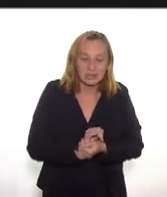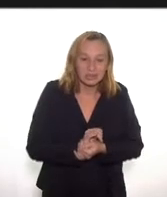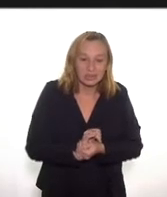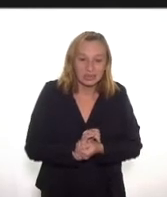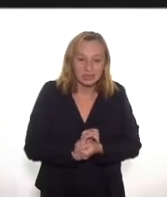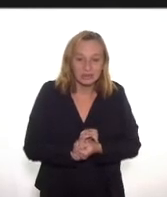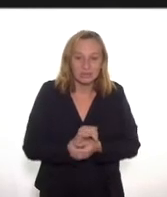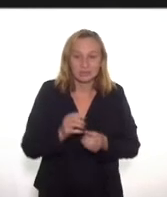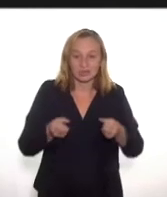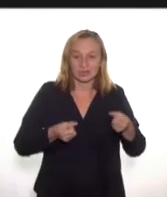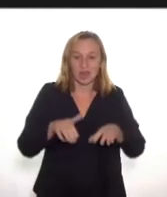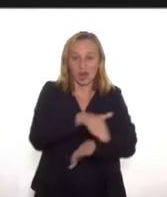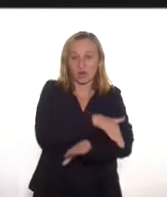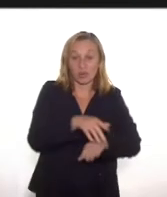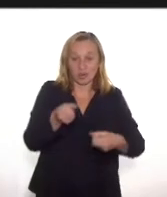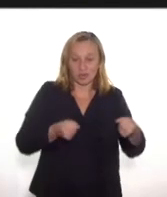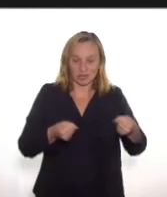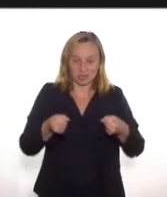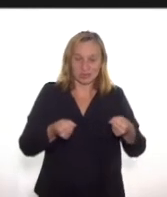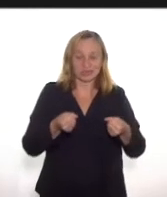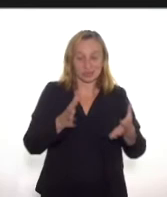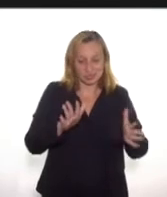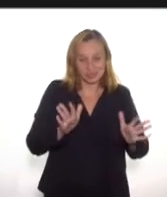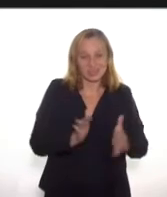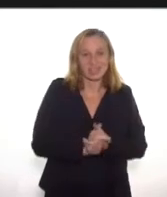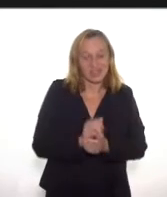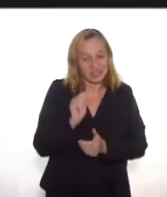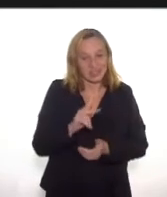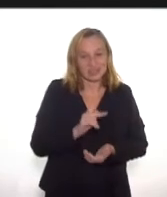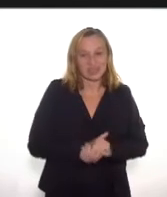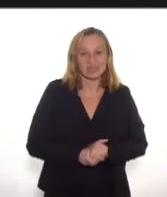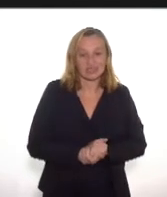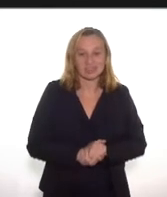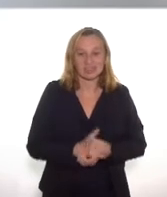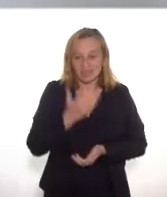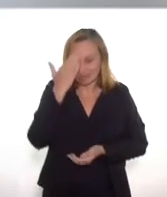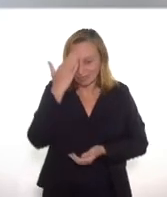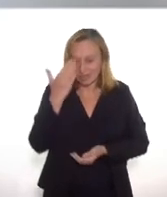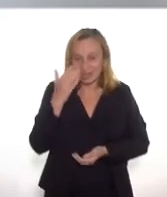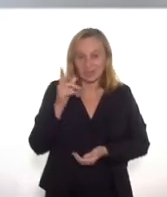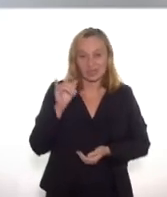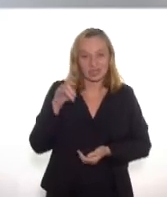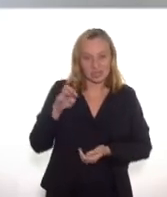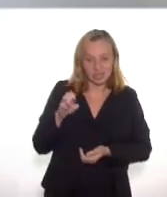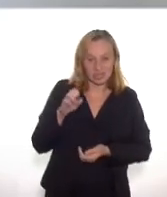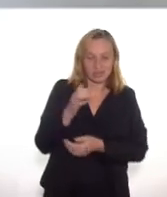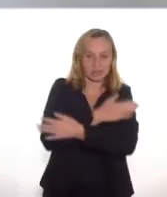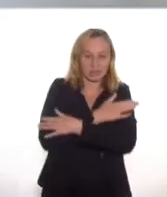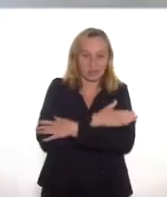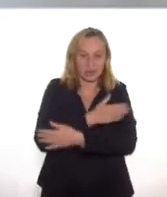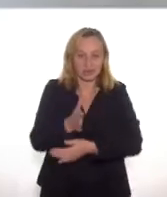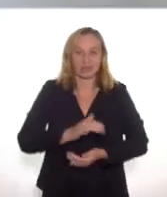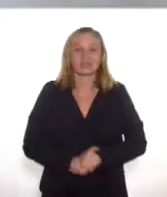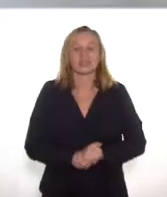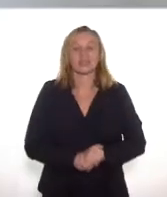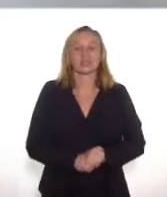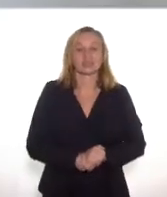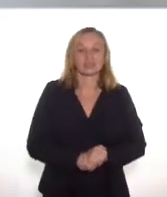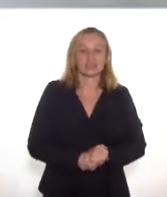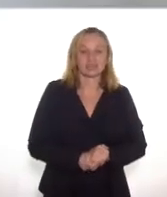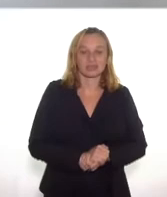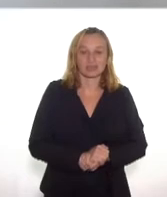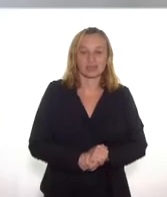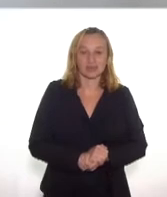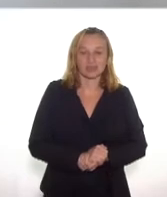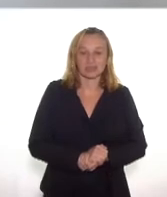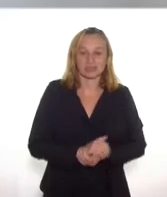Eu tô no meio da rua e me ligaram agora. Que não ok. Vou obrigado, Alexandre. Um grande abraço, obrigado.